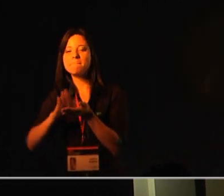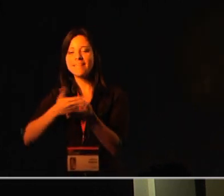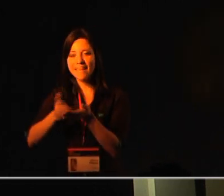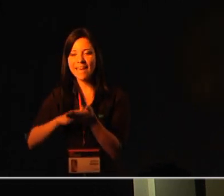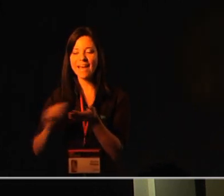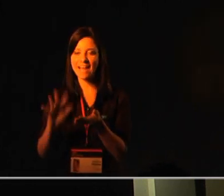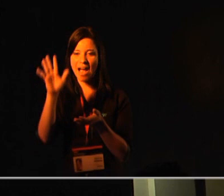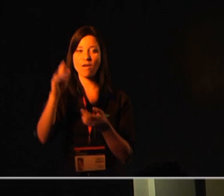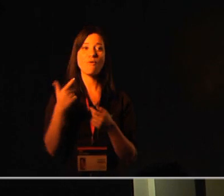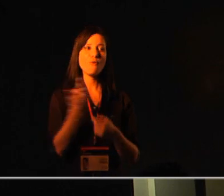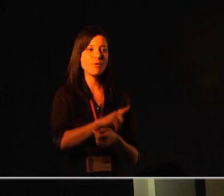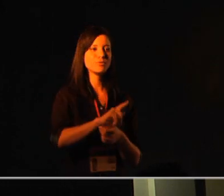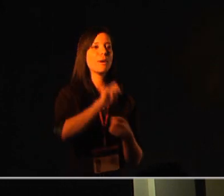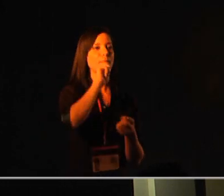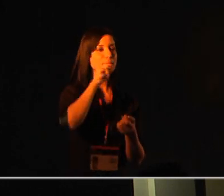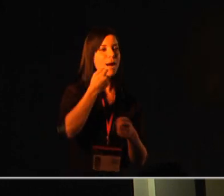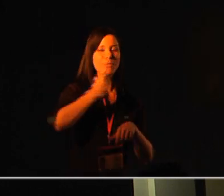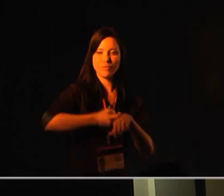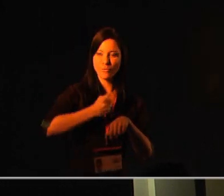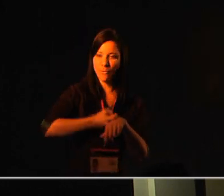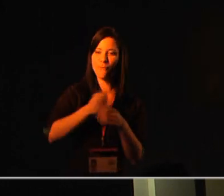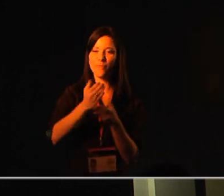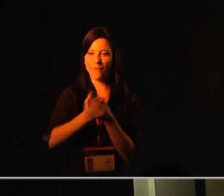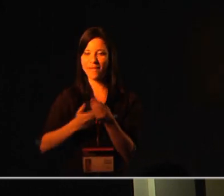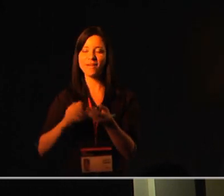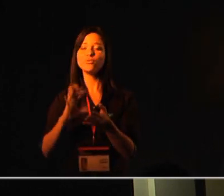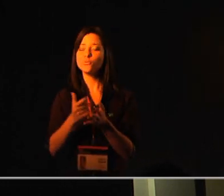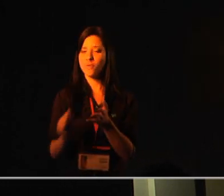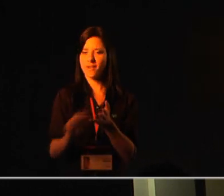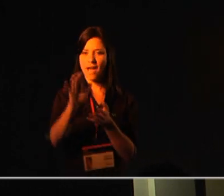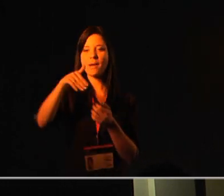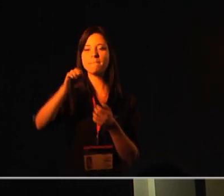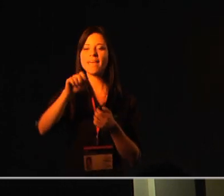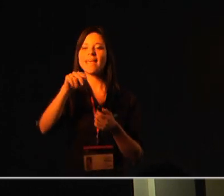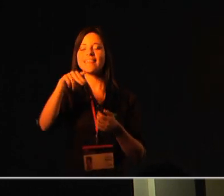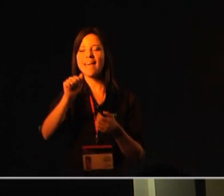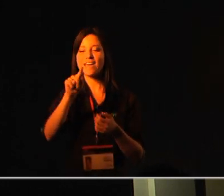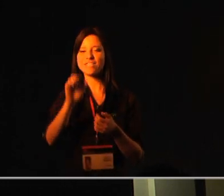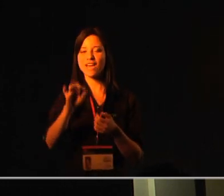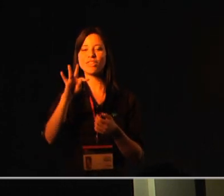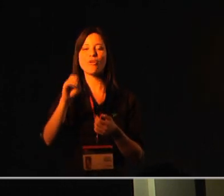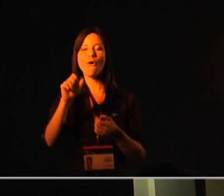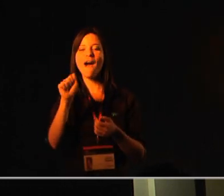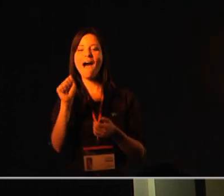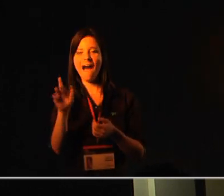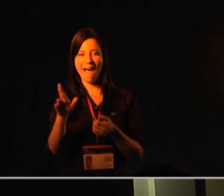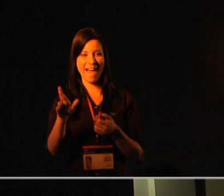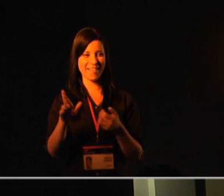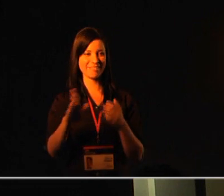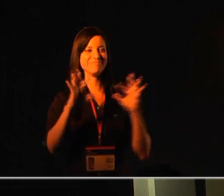Croutons, pão duro, picado, caro, croutons. Ménage à trois.